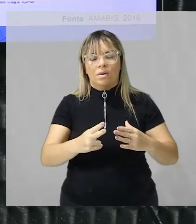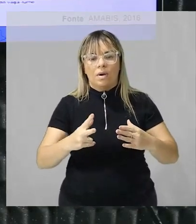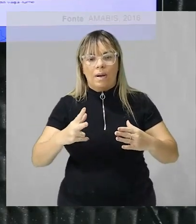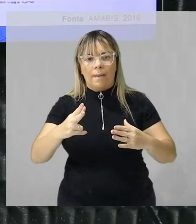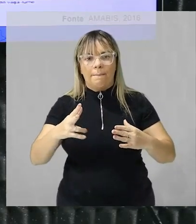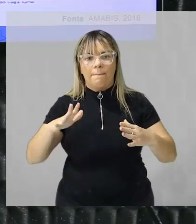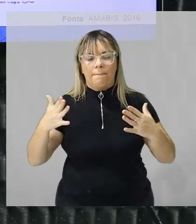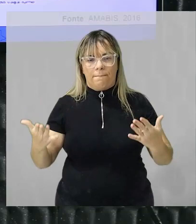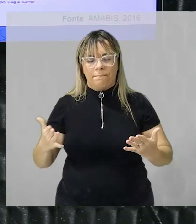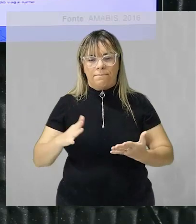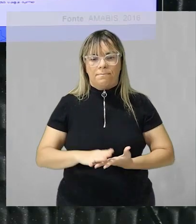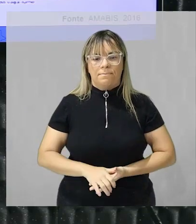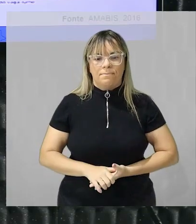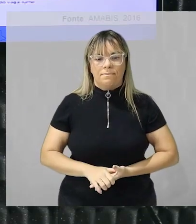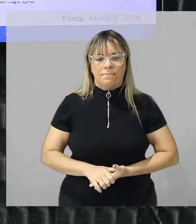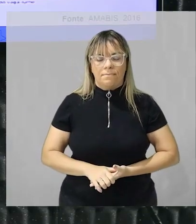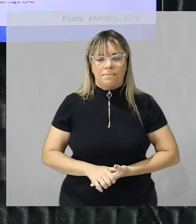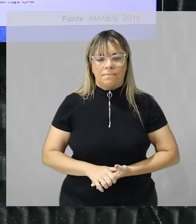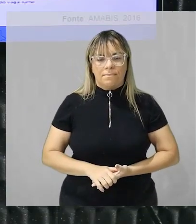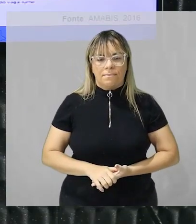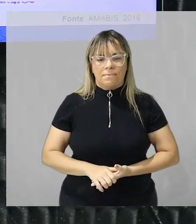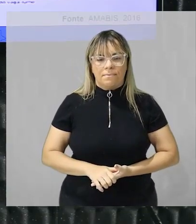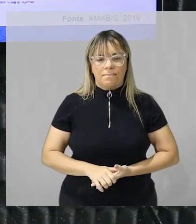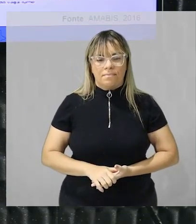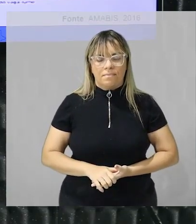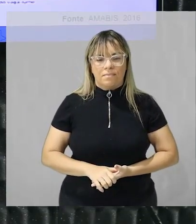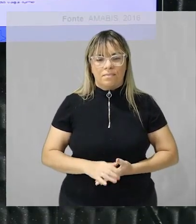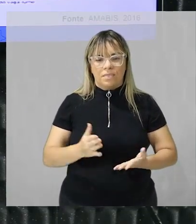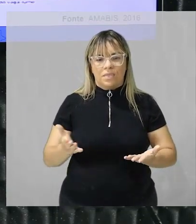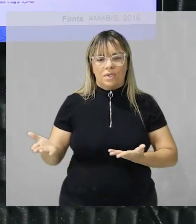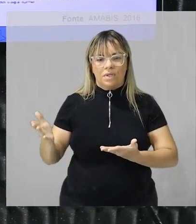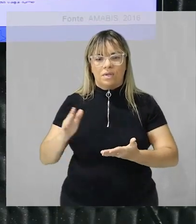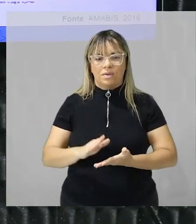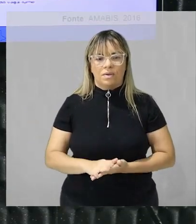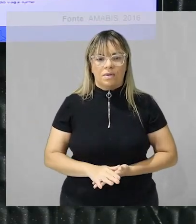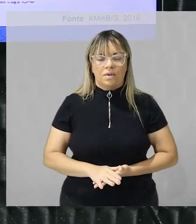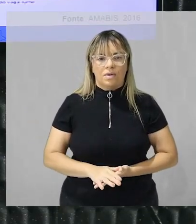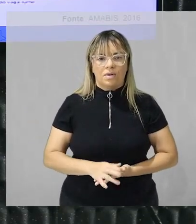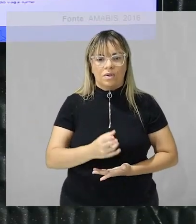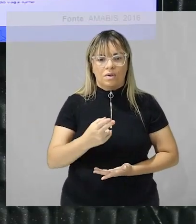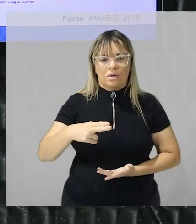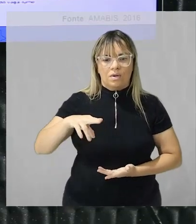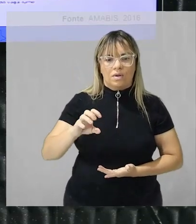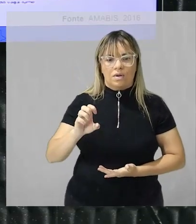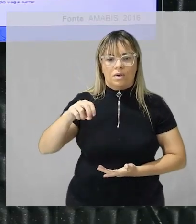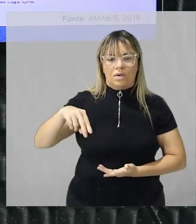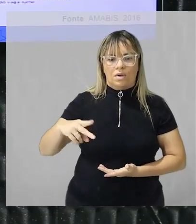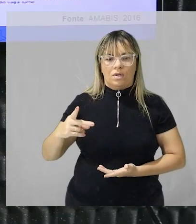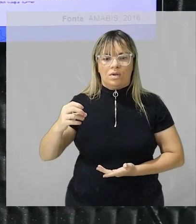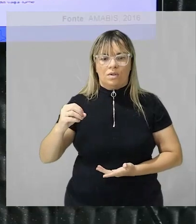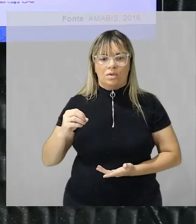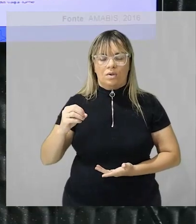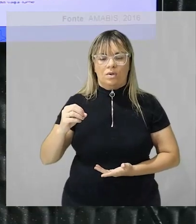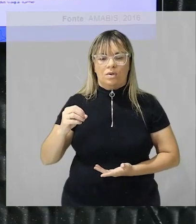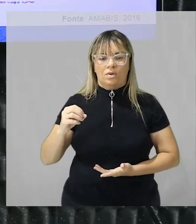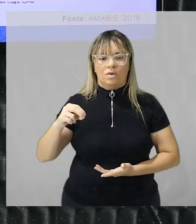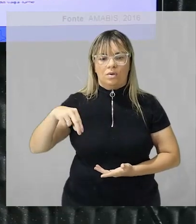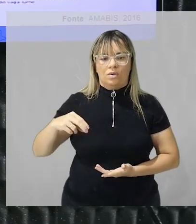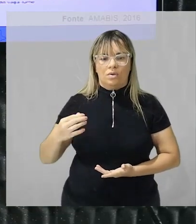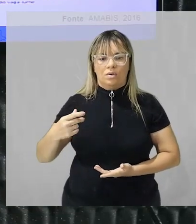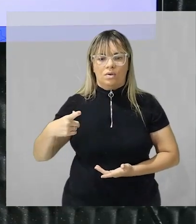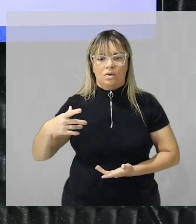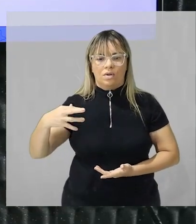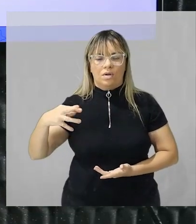feitos justamente pelas chamadas endonucleases de restrição. São as enzimas de